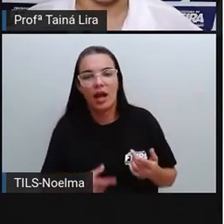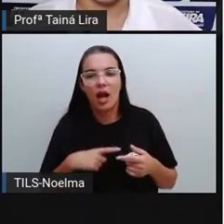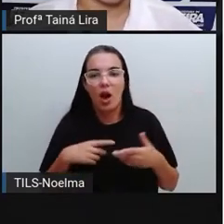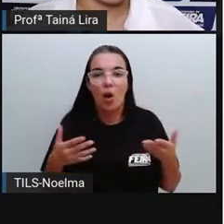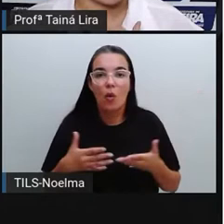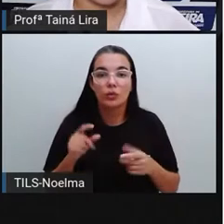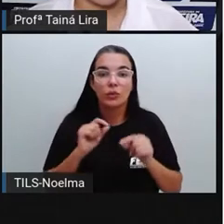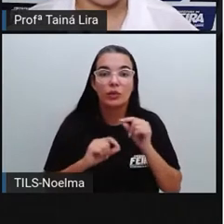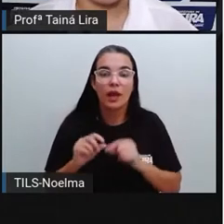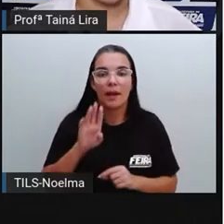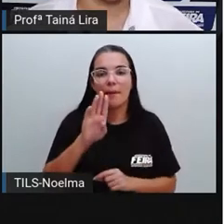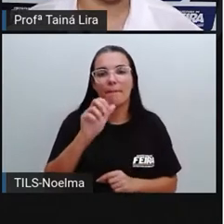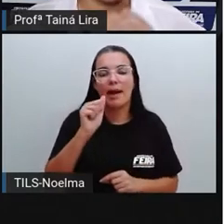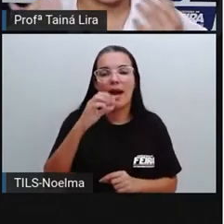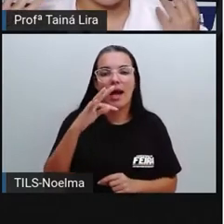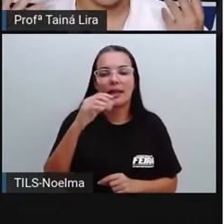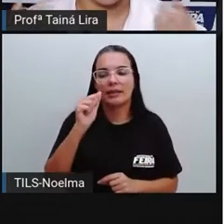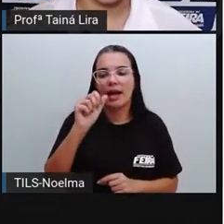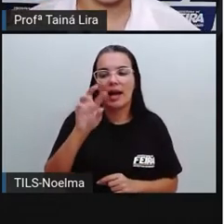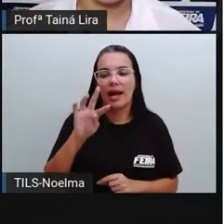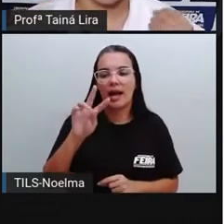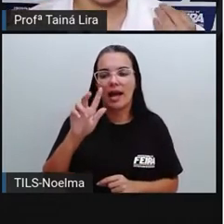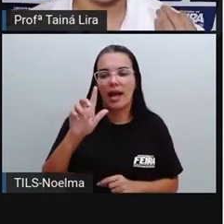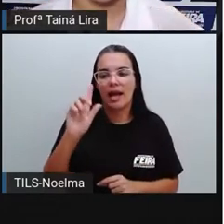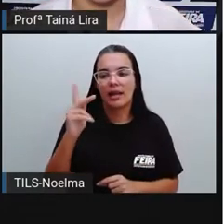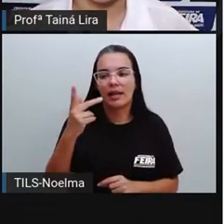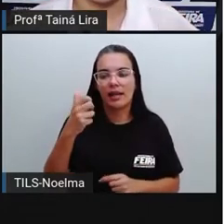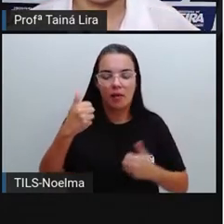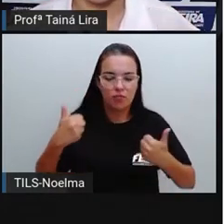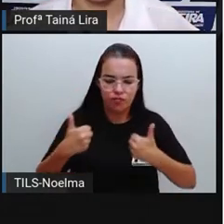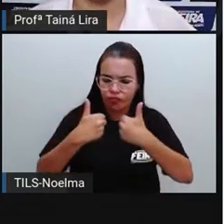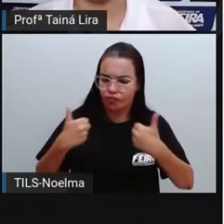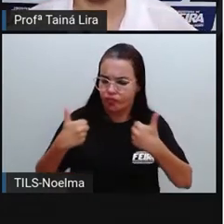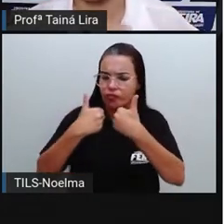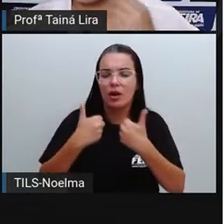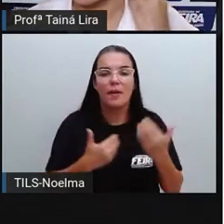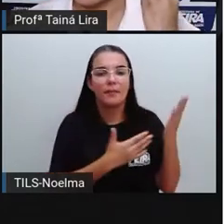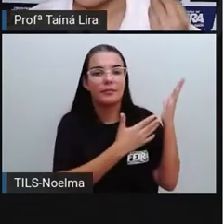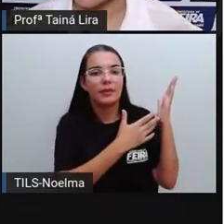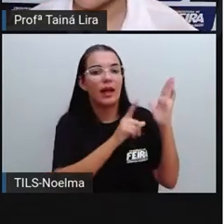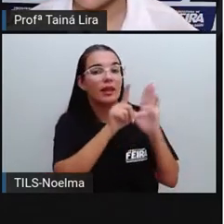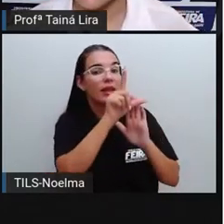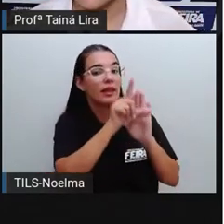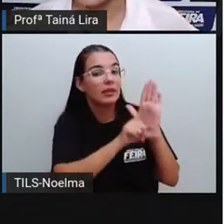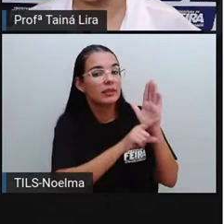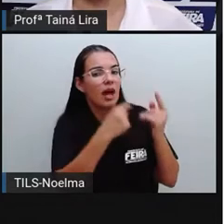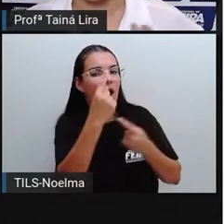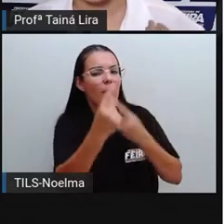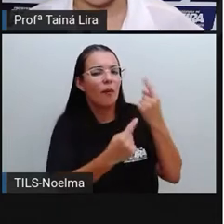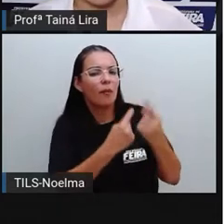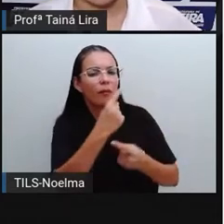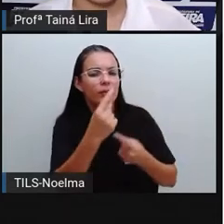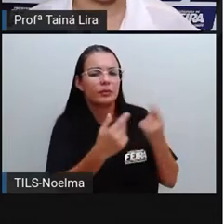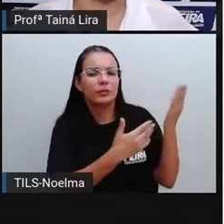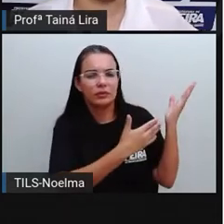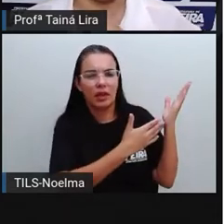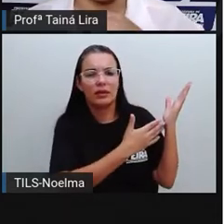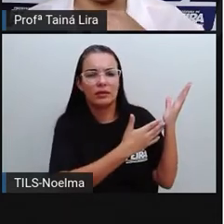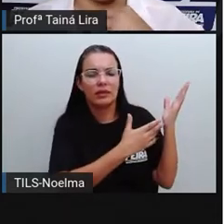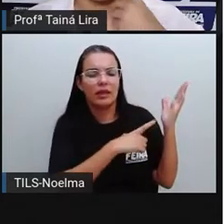é o jogo da batalha, mas existem outros jogos, como por exemplo, aqui são alguns, tá? Que a Pro